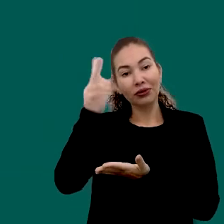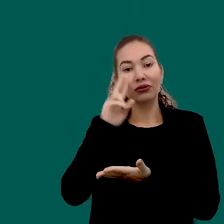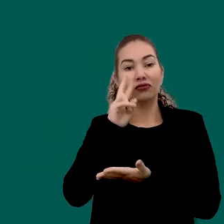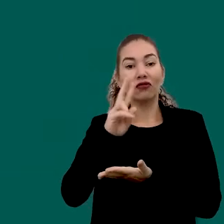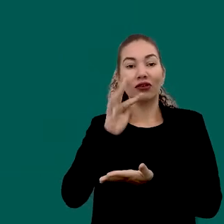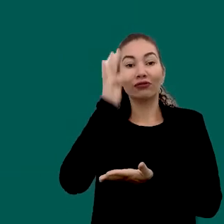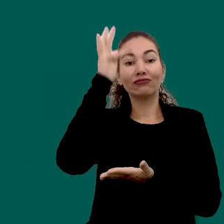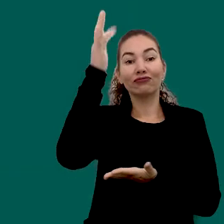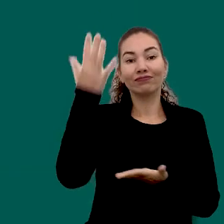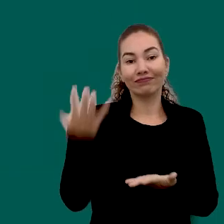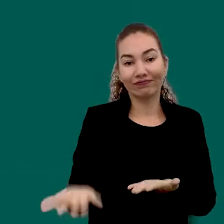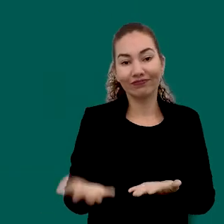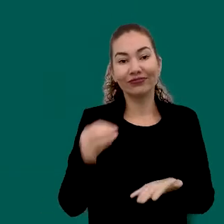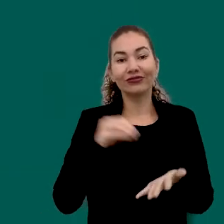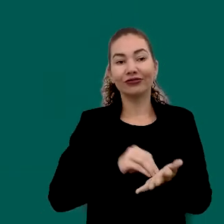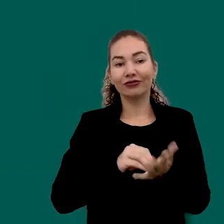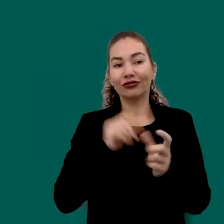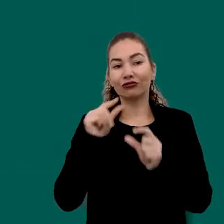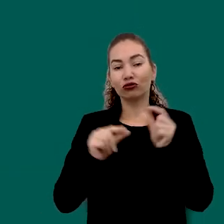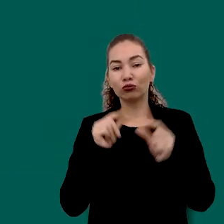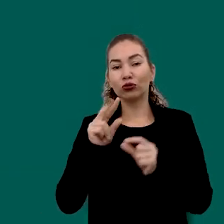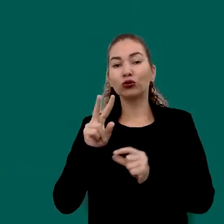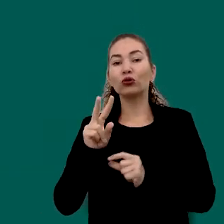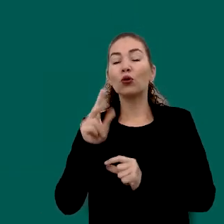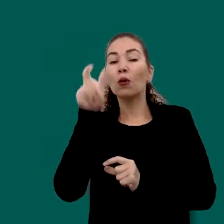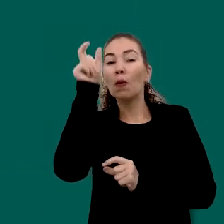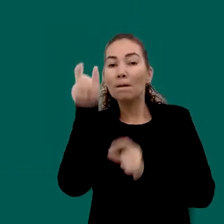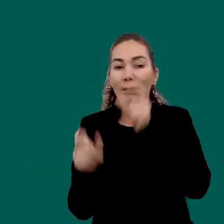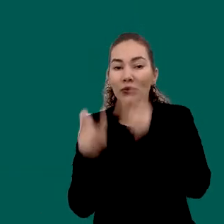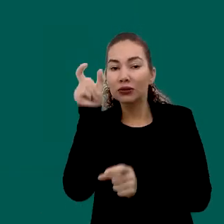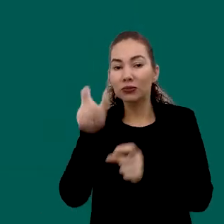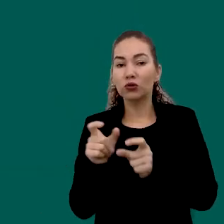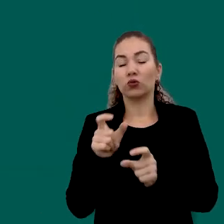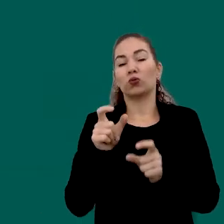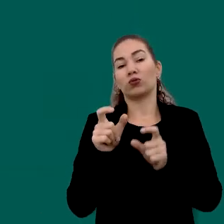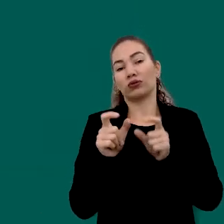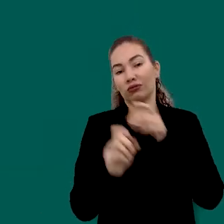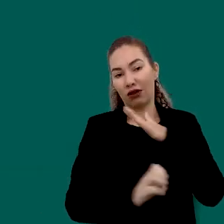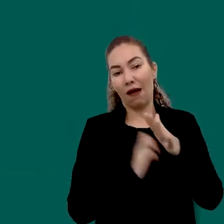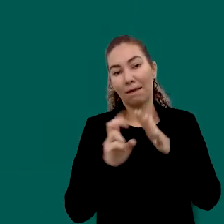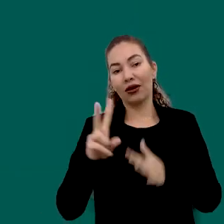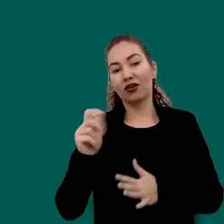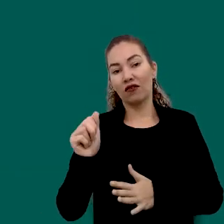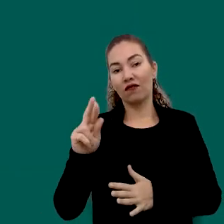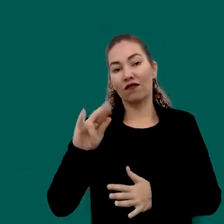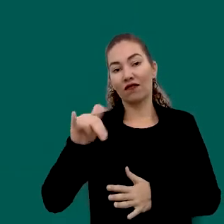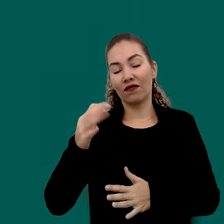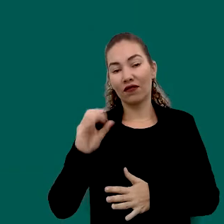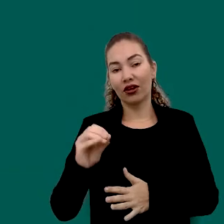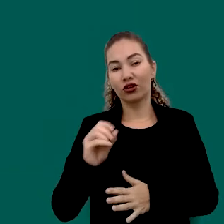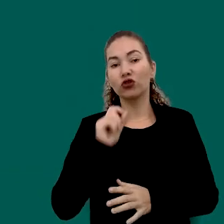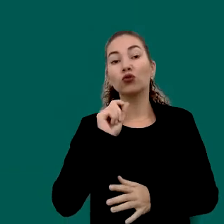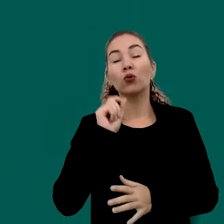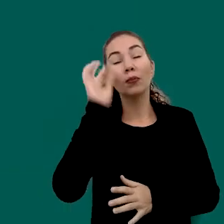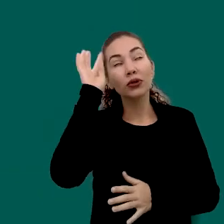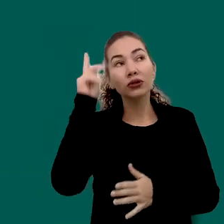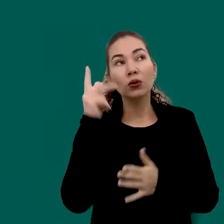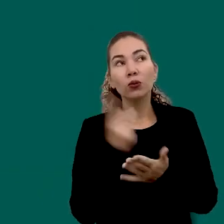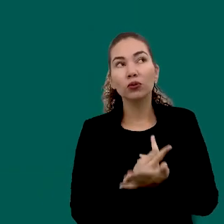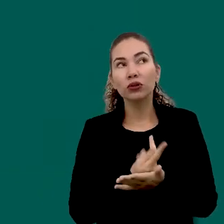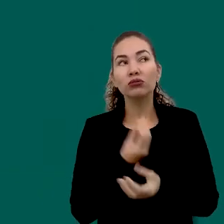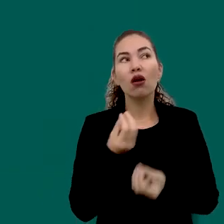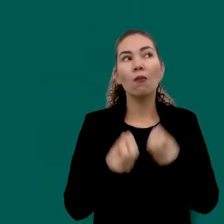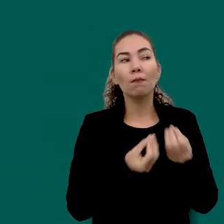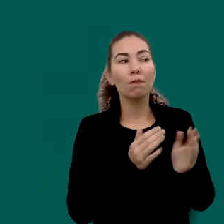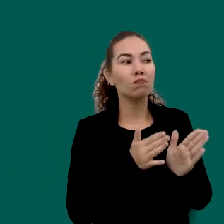lá na frente. Então, falta um pouco isso para o varejista, entender esse cenário, o que vai acontecer, qual é o caminho, o que está acontecendo com o mercado,